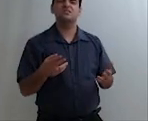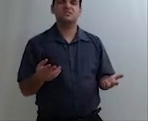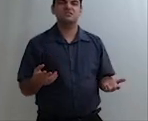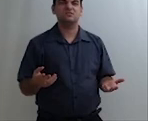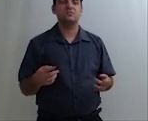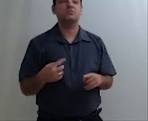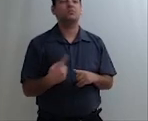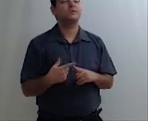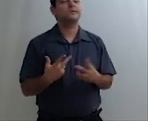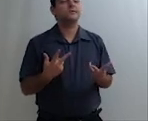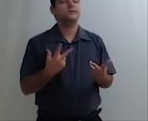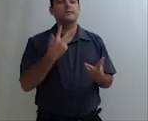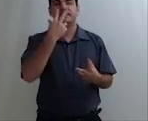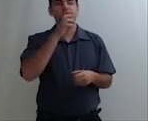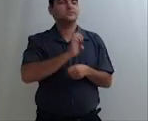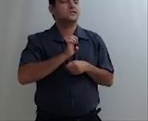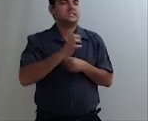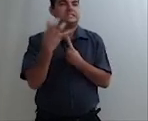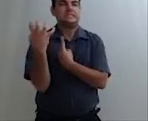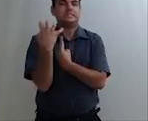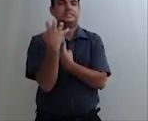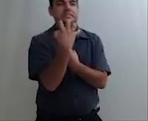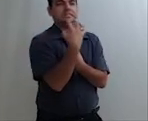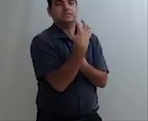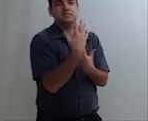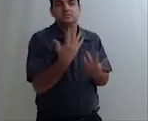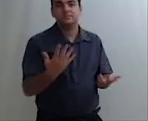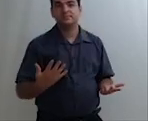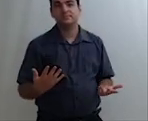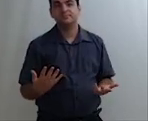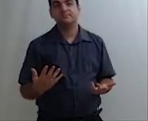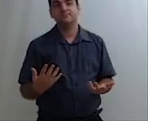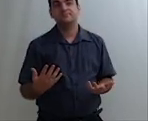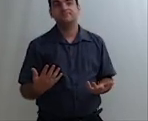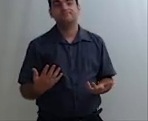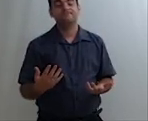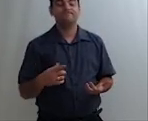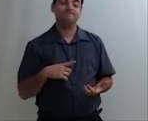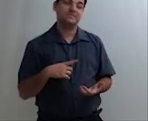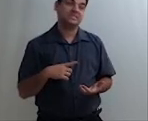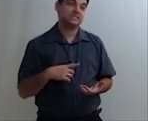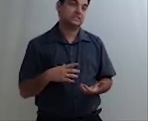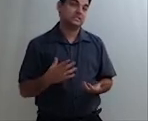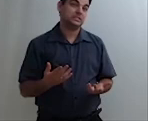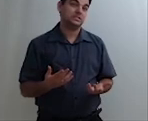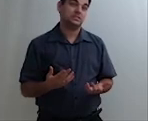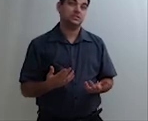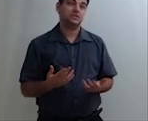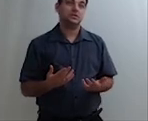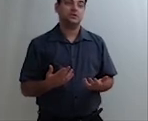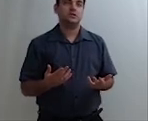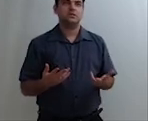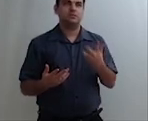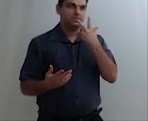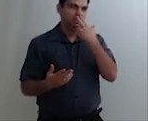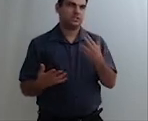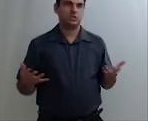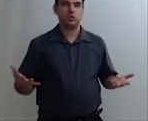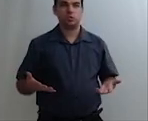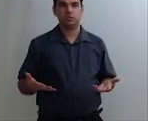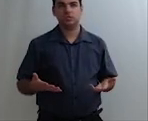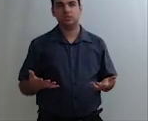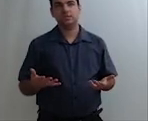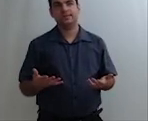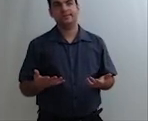né no filme Casablanca que disz prenda os suspeitos de sempre e a gente acaba cestando essa